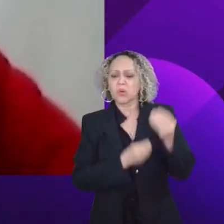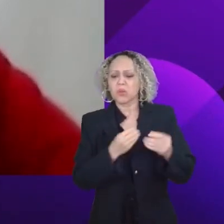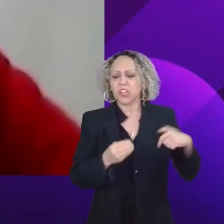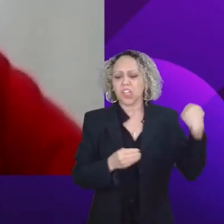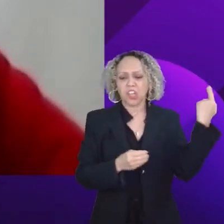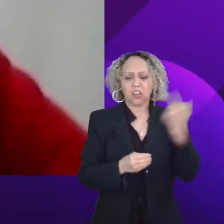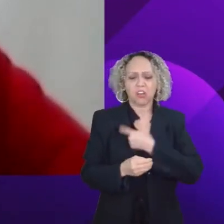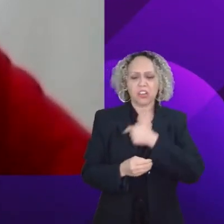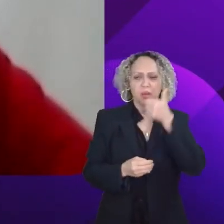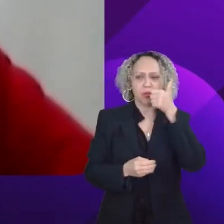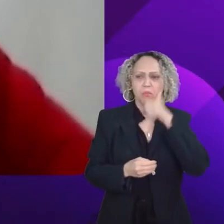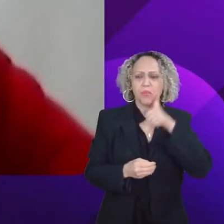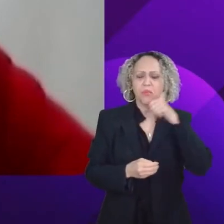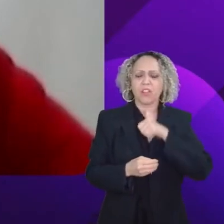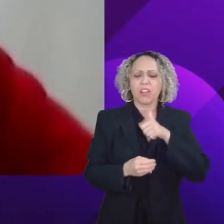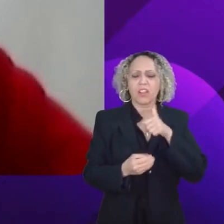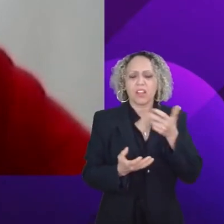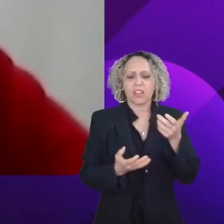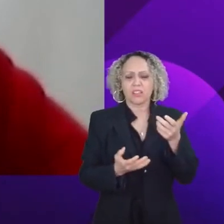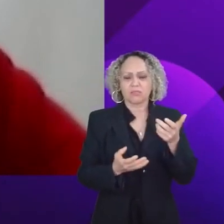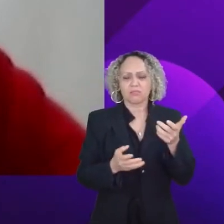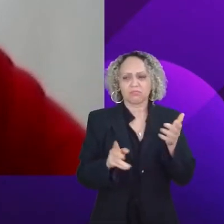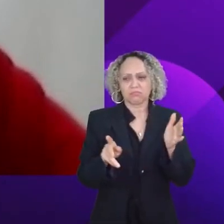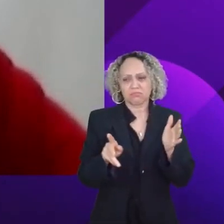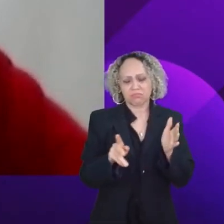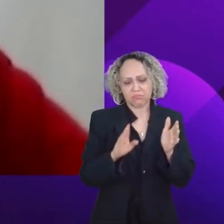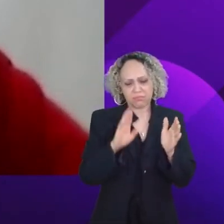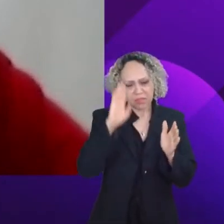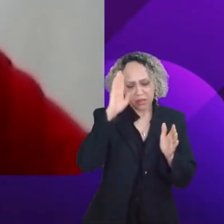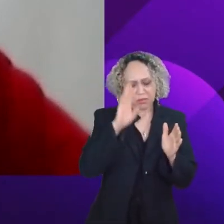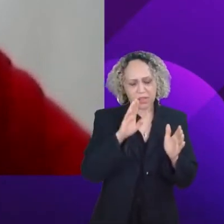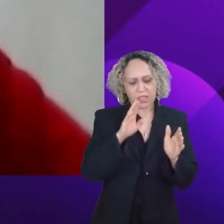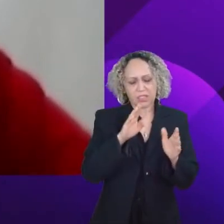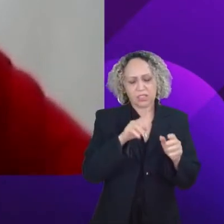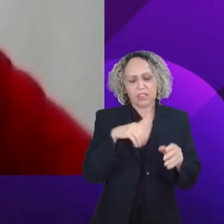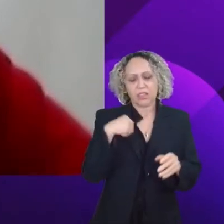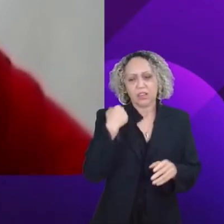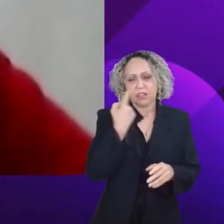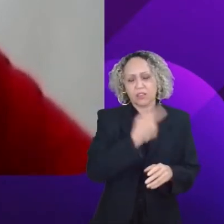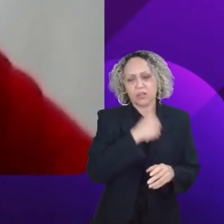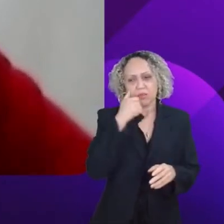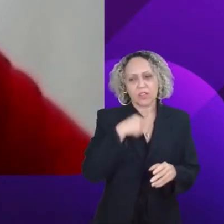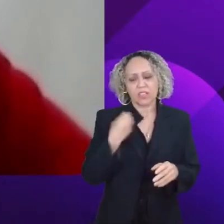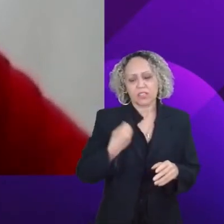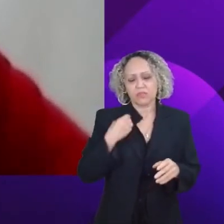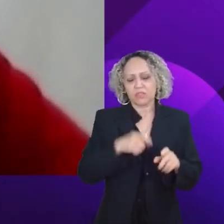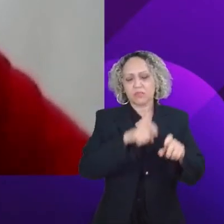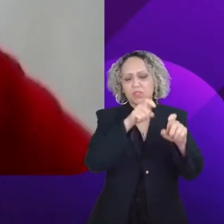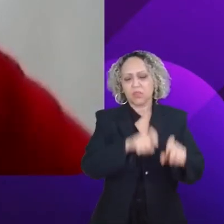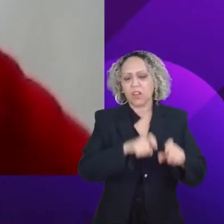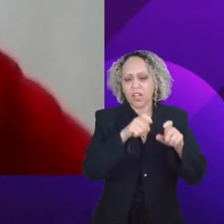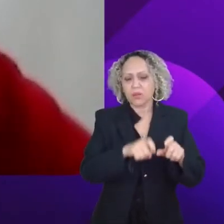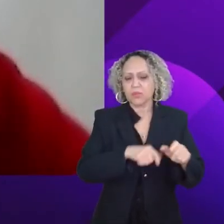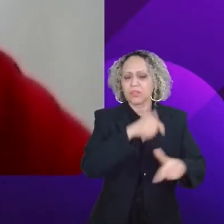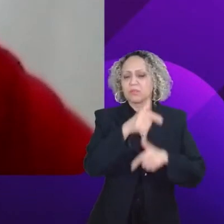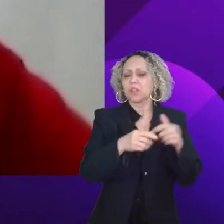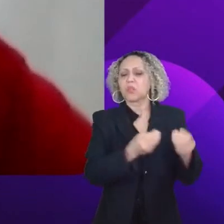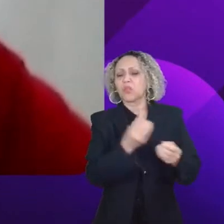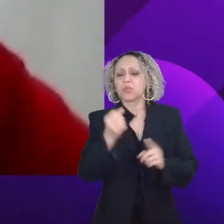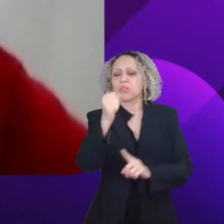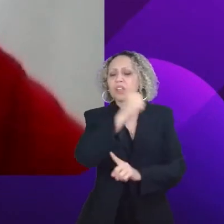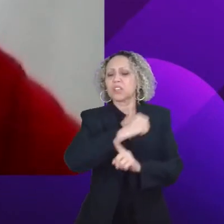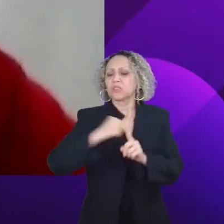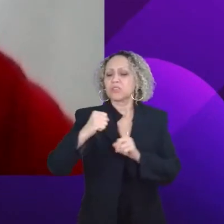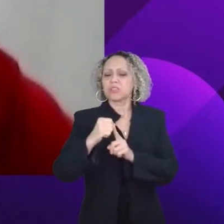a mulher do campo, a agricultora familiar, perante a sociedade. As